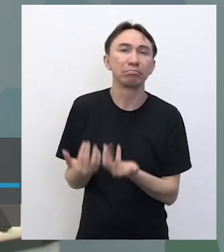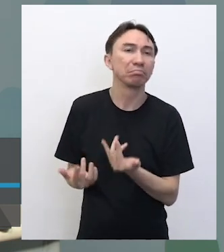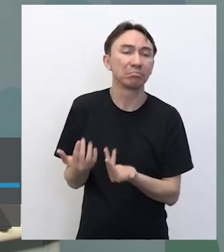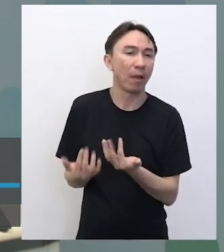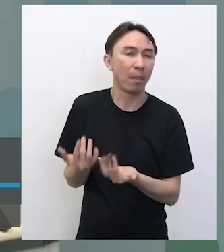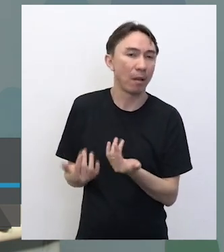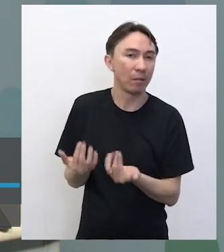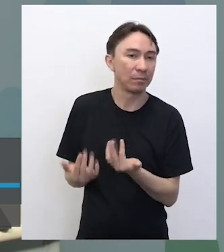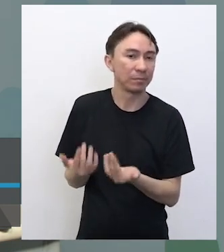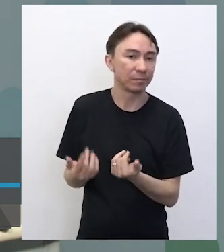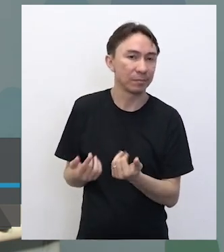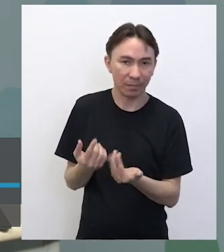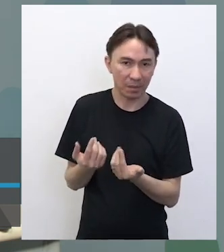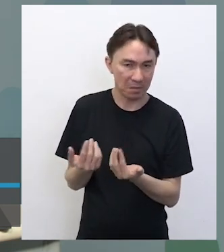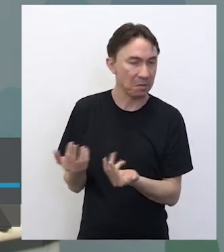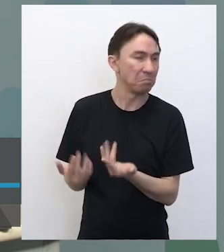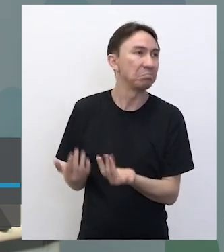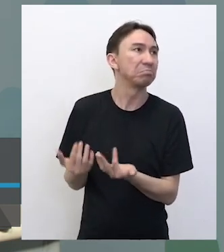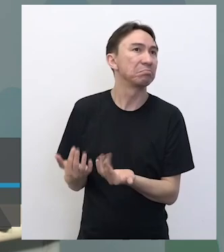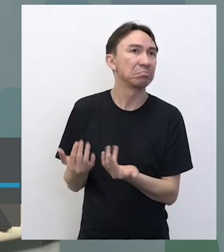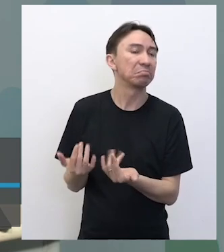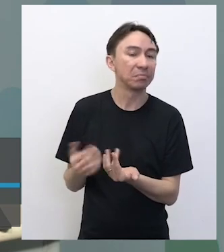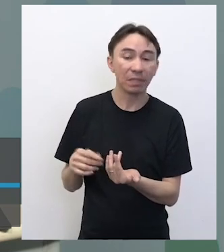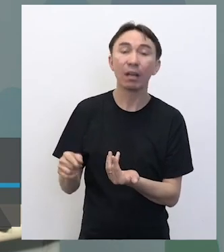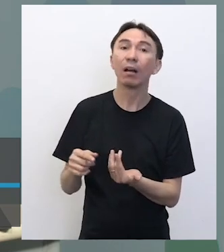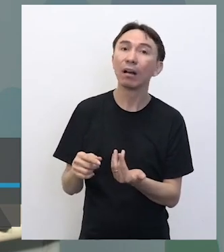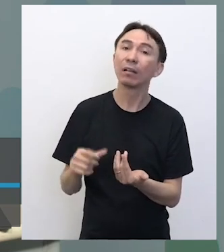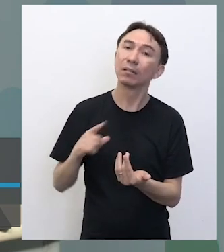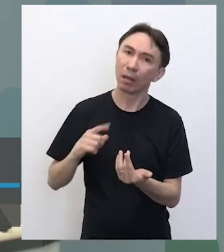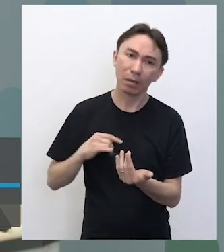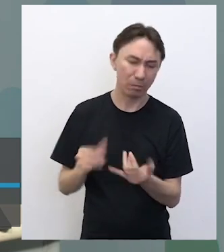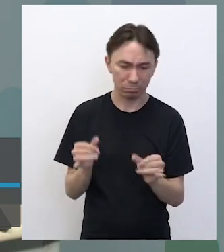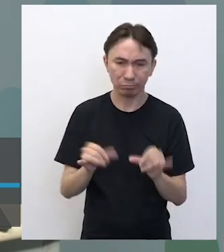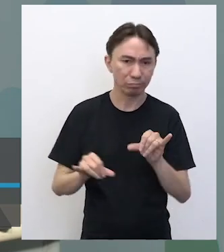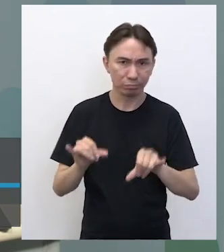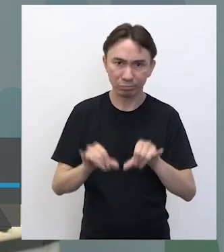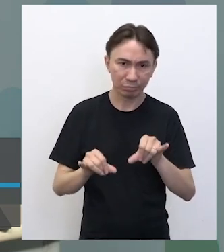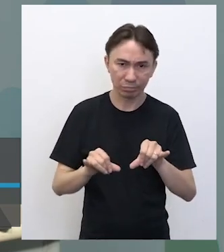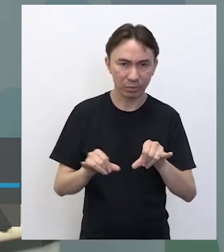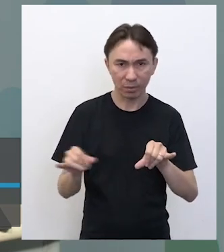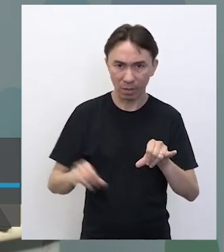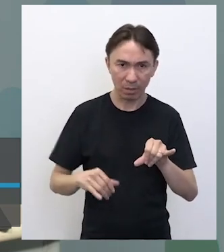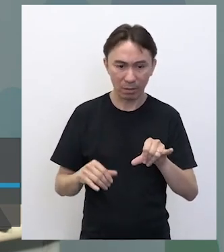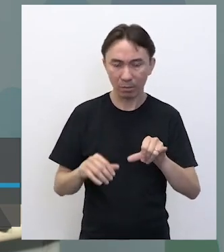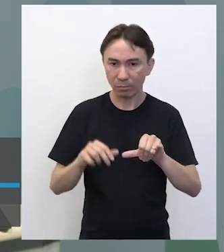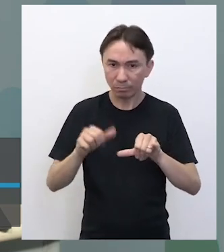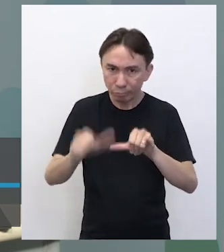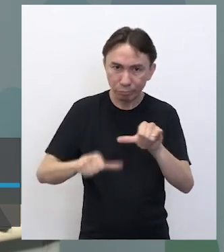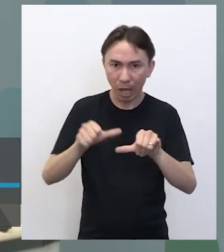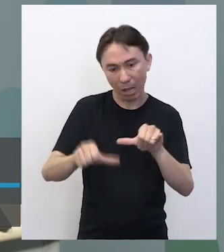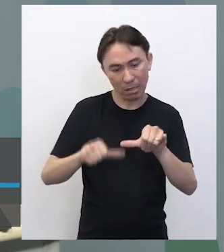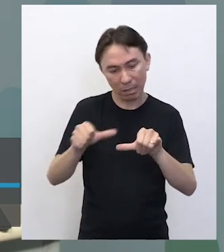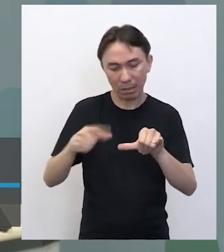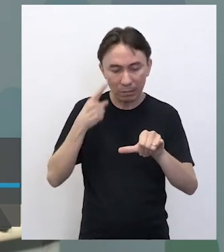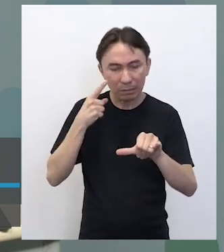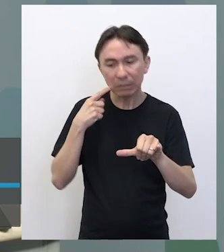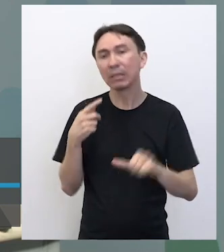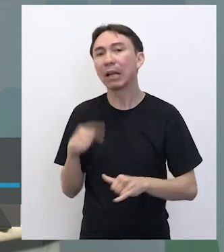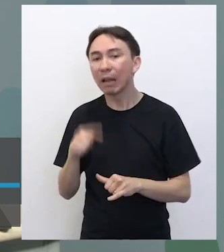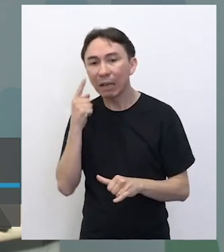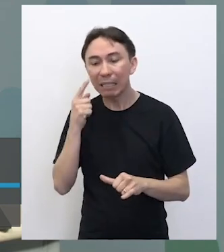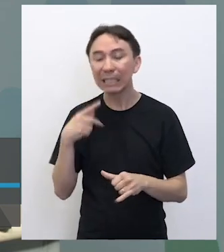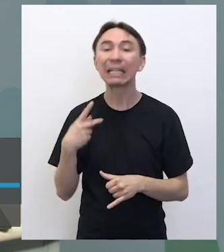cozinhando. Esse ovo vai sofrer um processo químico, né, que vai fazer com que a sua estrutura